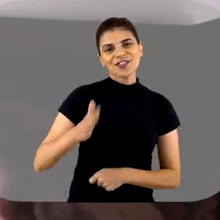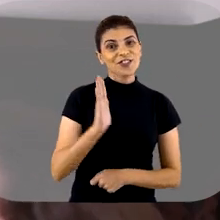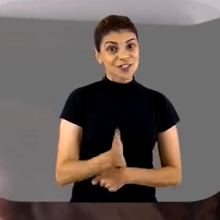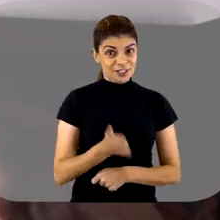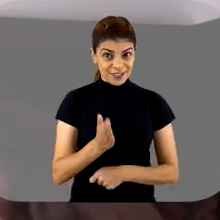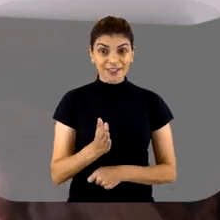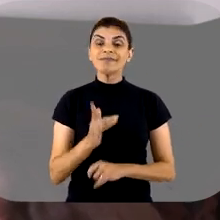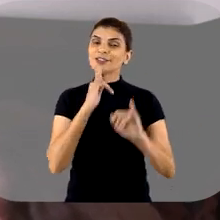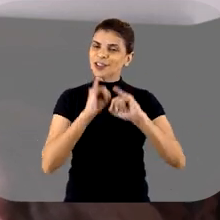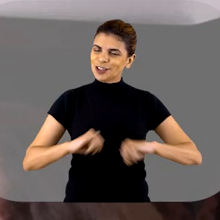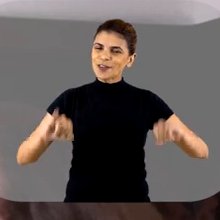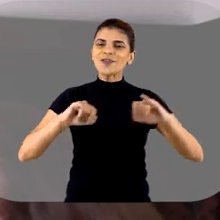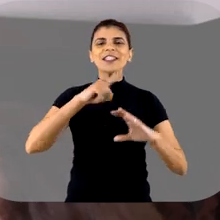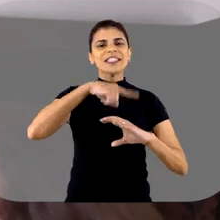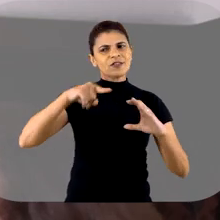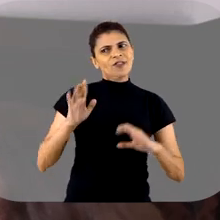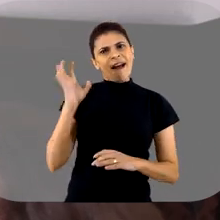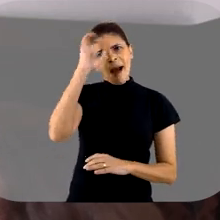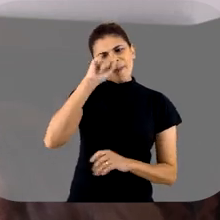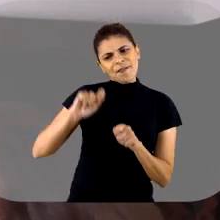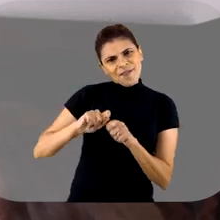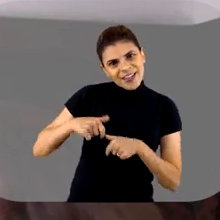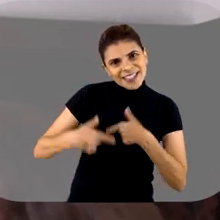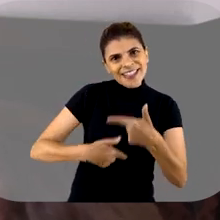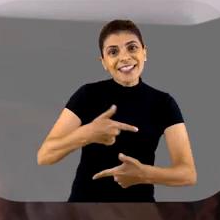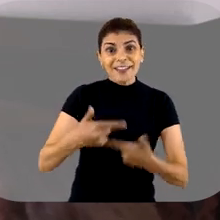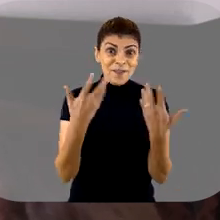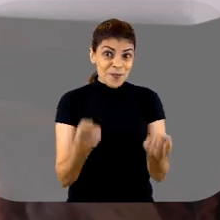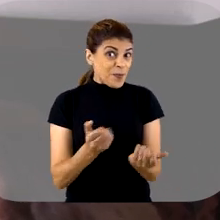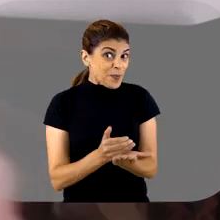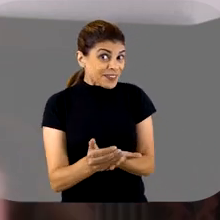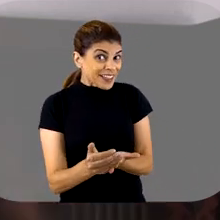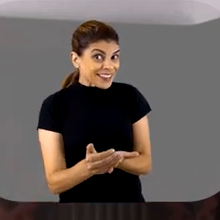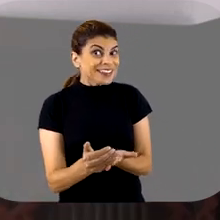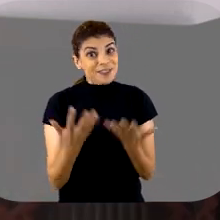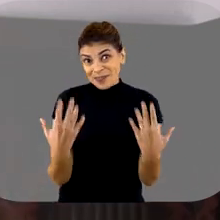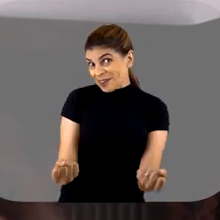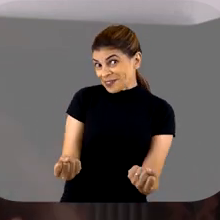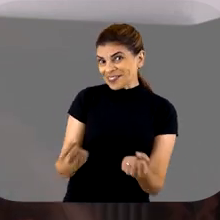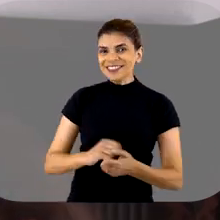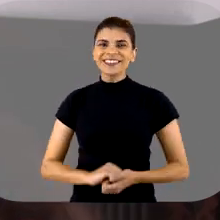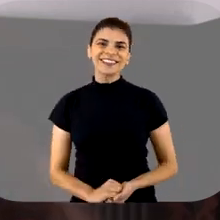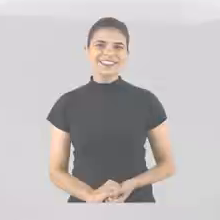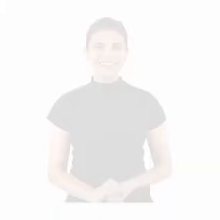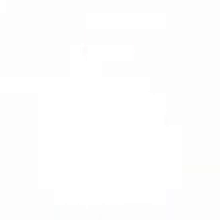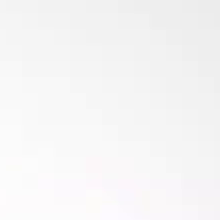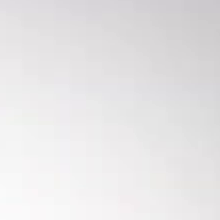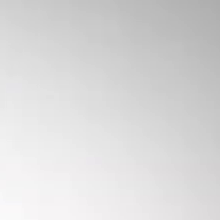desenvolvem. E fazer divulgação científica a gente aprende fazendo. Então vamos começar? Vamos lá?